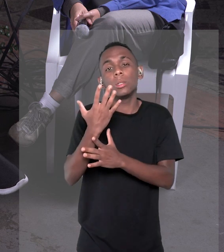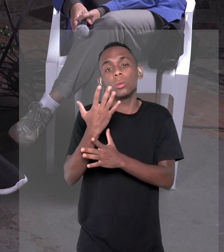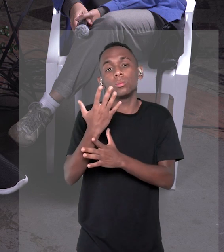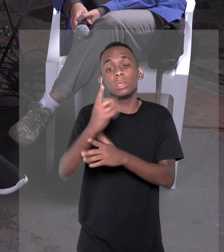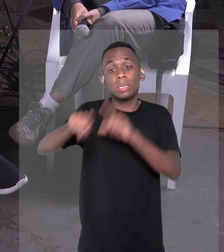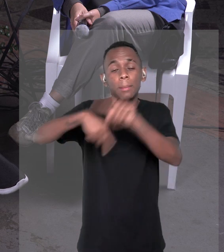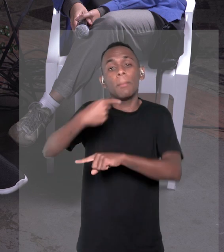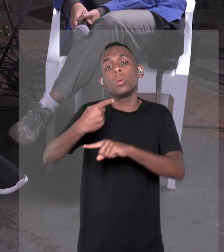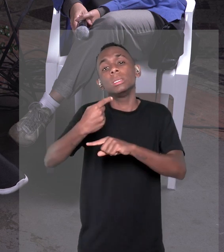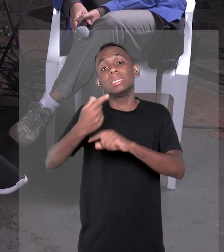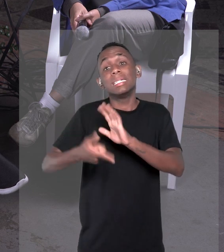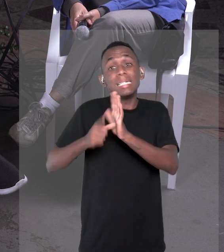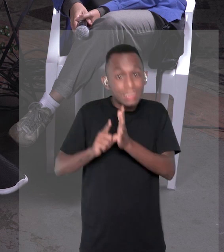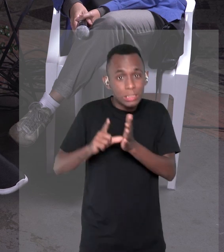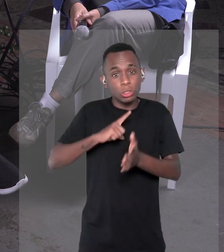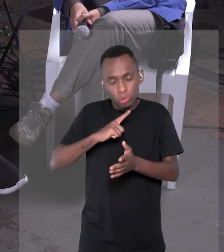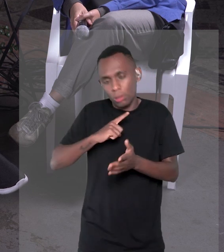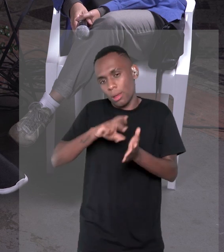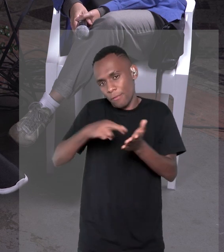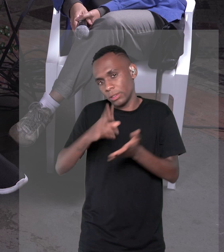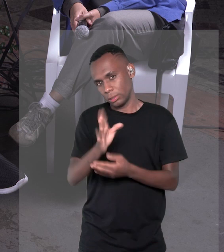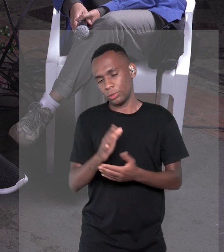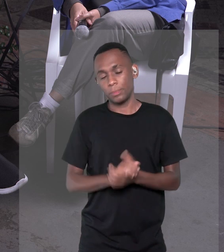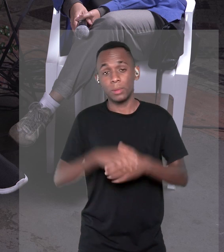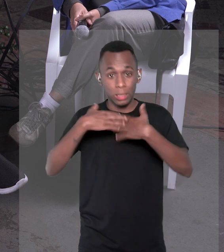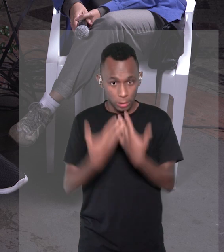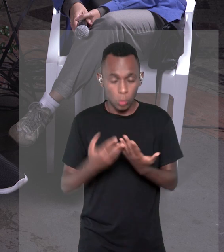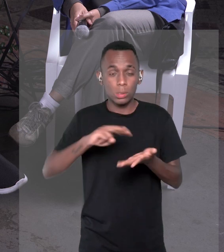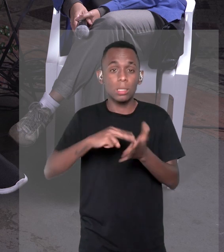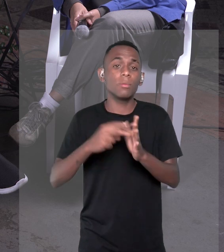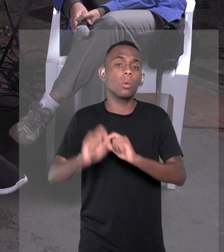para a contemporaneidade, né? Para que ela